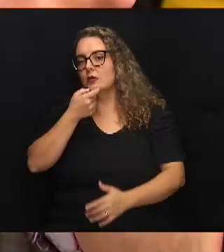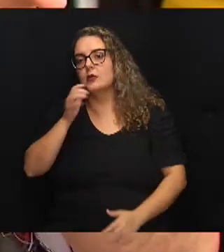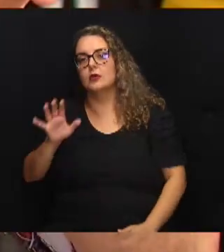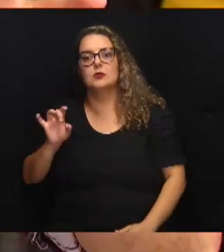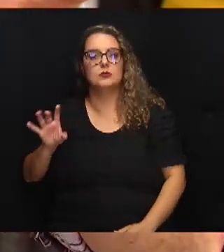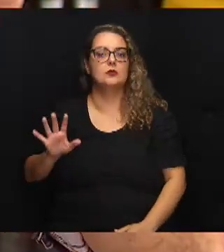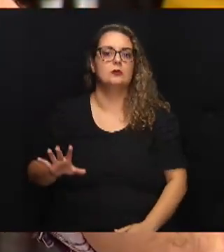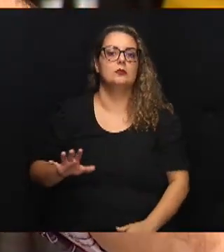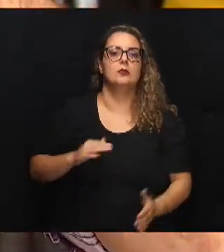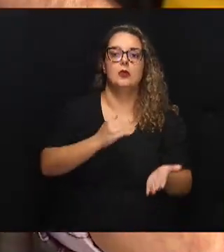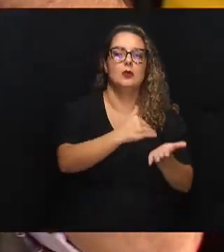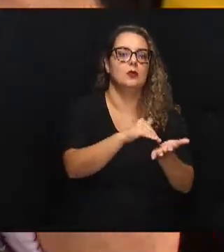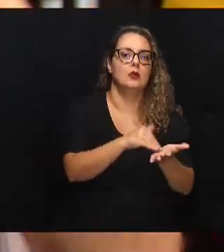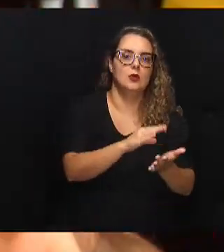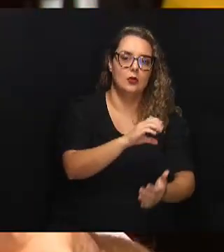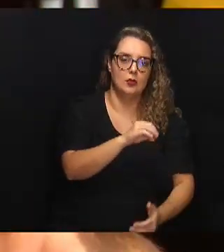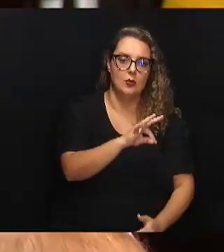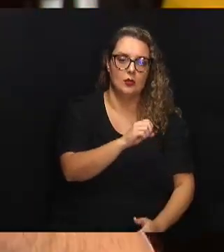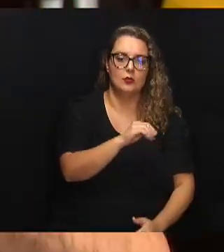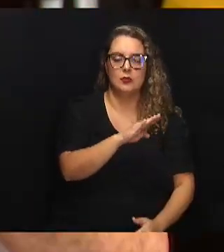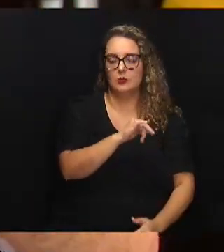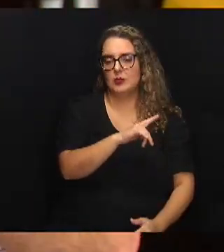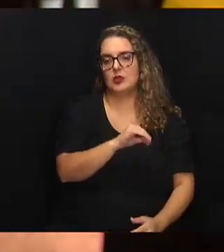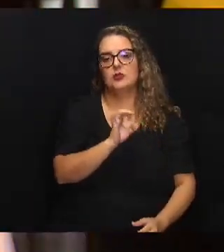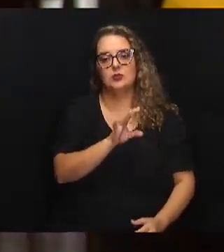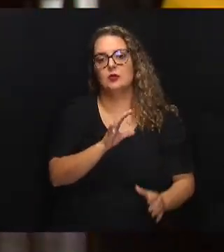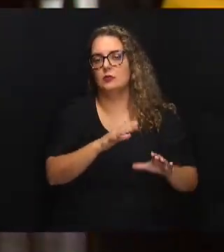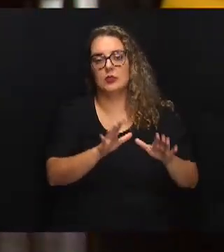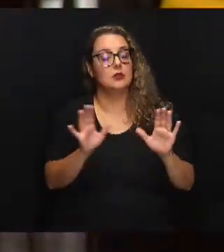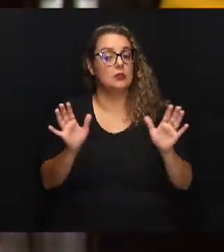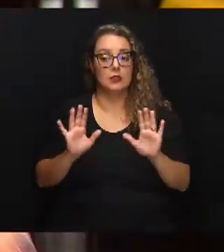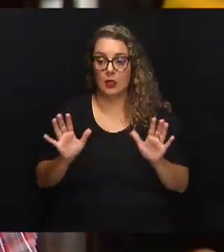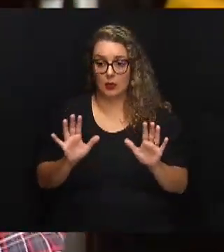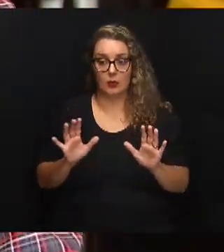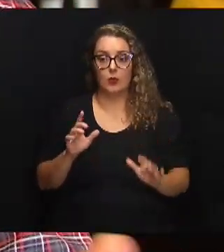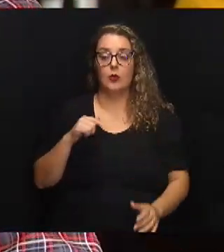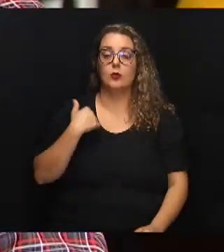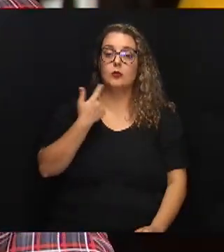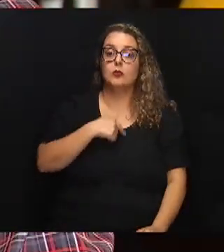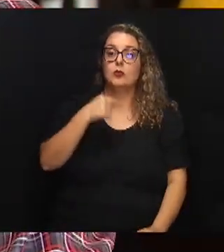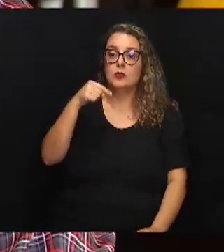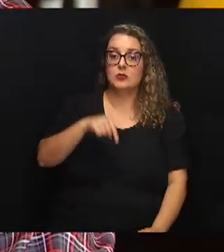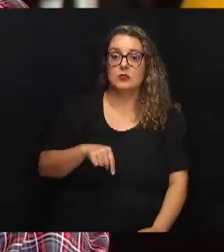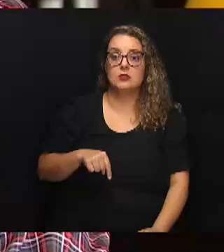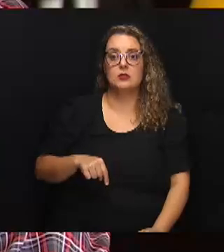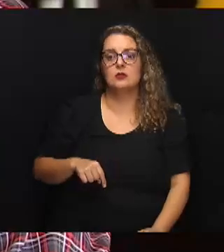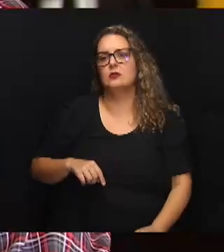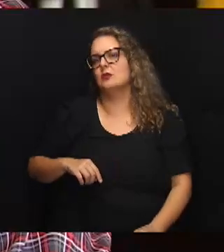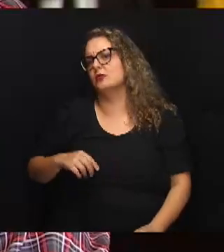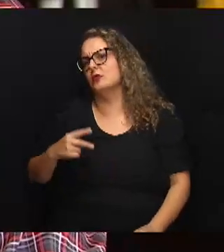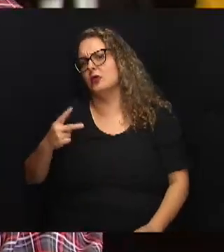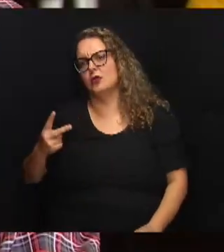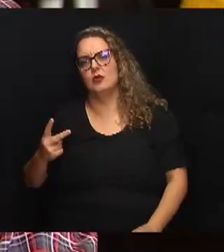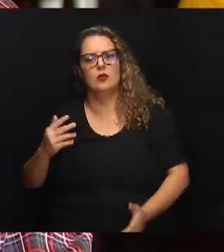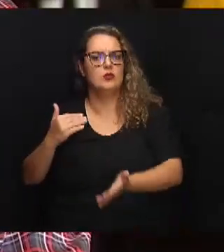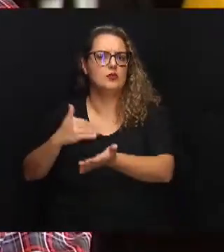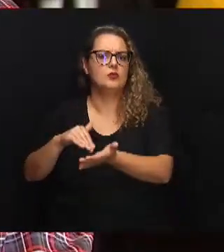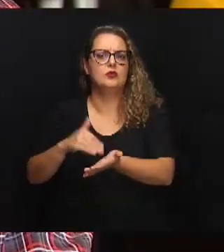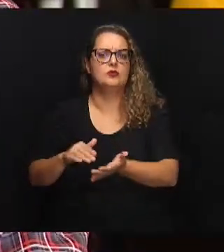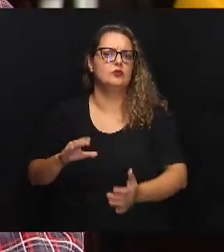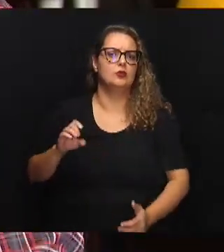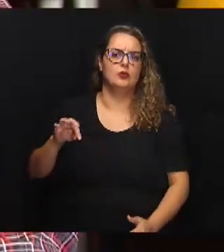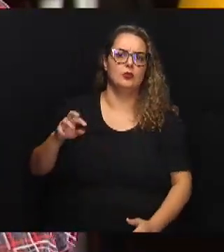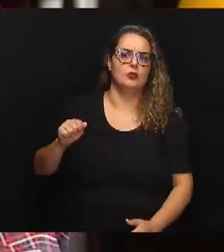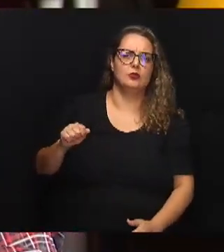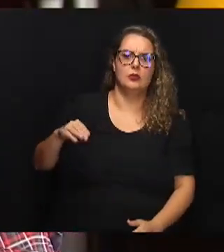Um escritório de contabilidade, só um escritório de contabilidade. No nosso caso, não. Pode ter 2 escritórios de contabilidade, 3